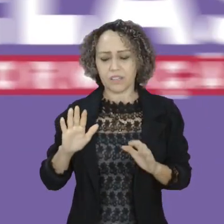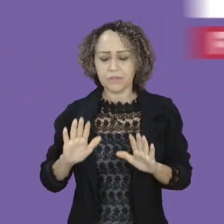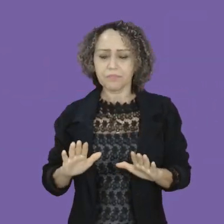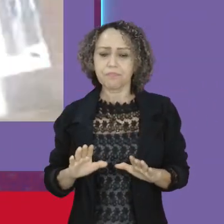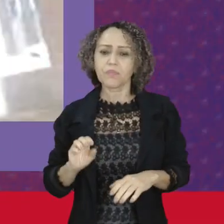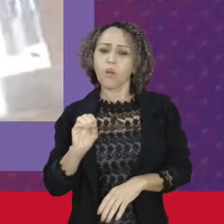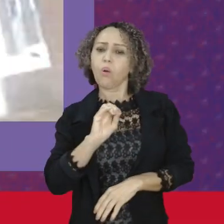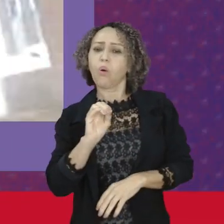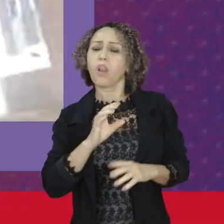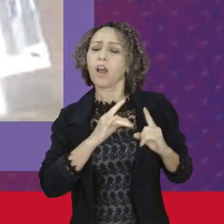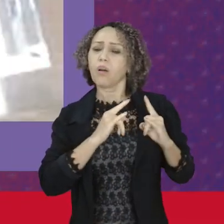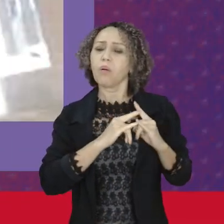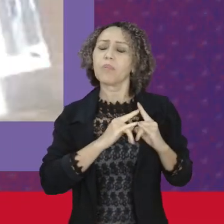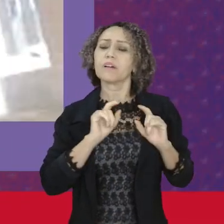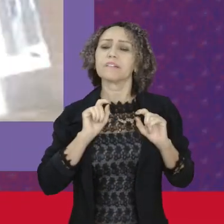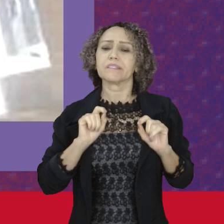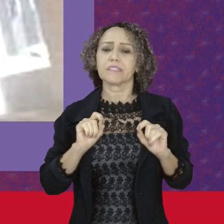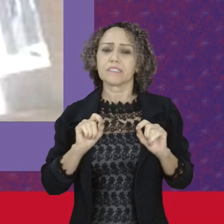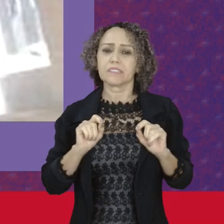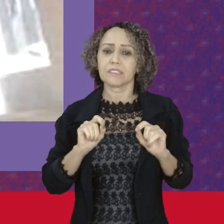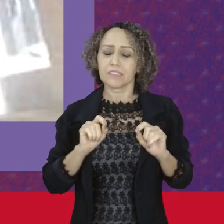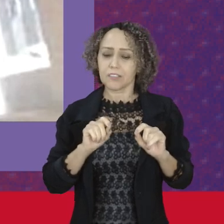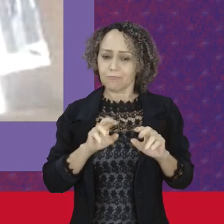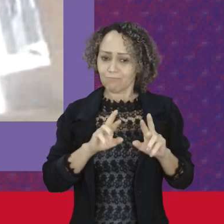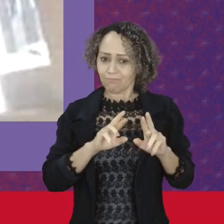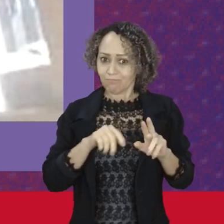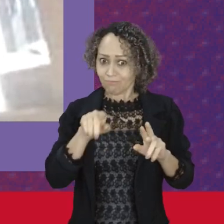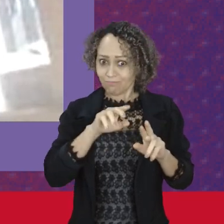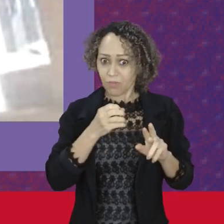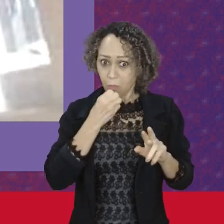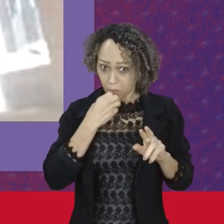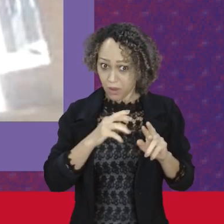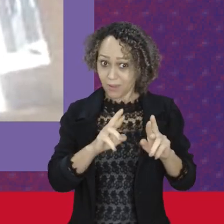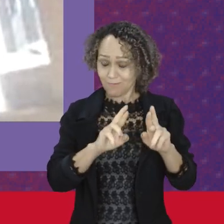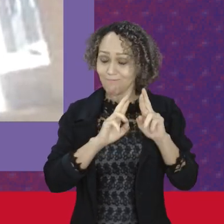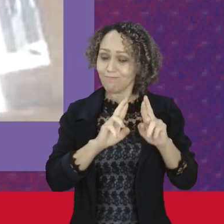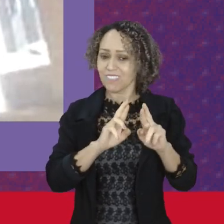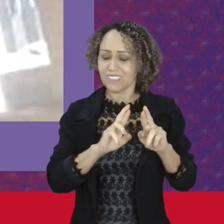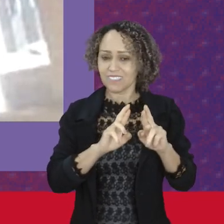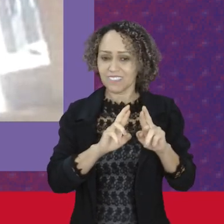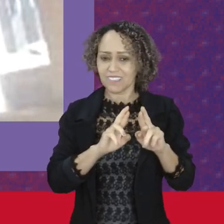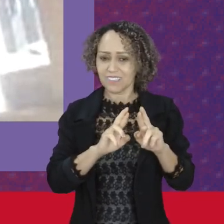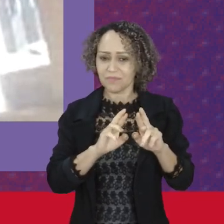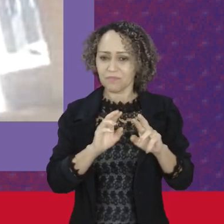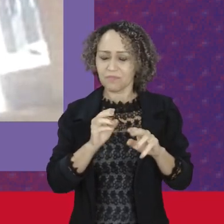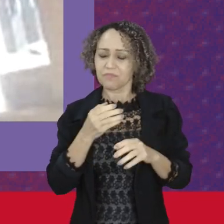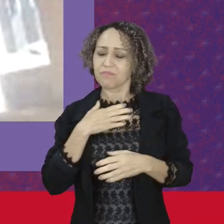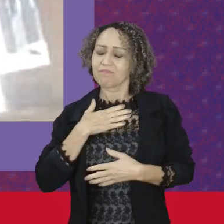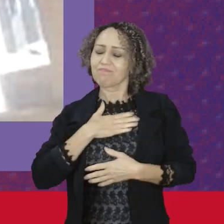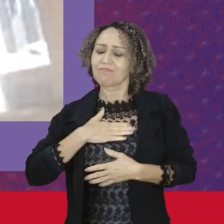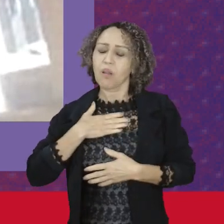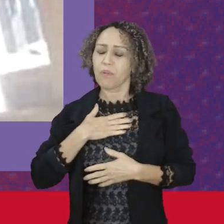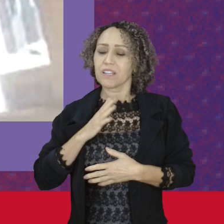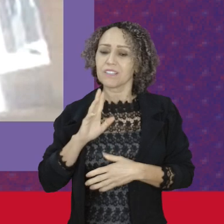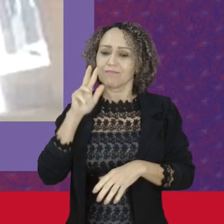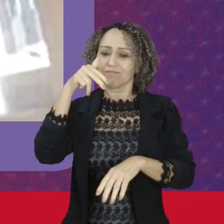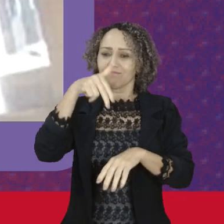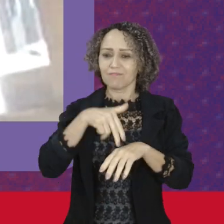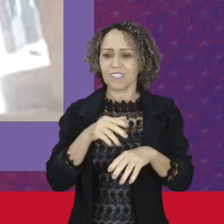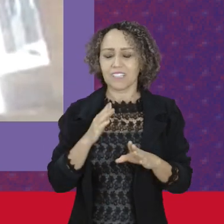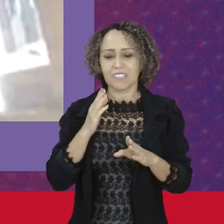Olá, companheiras! Espero que todos estejam bem. Um grande prazer encontrá-las de novo, mais